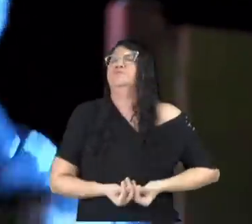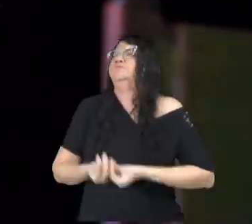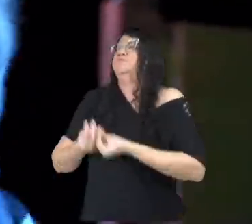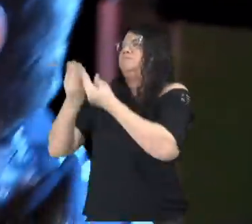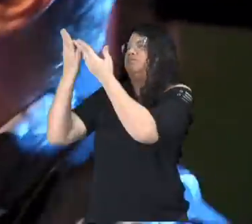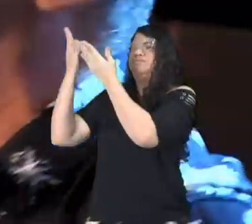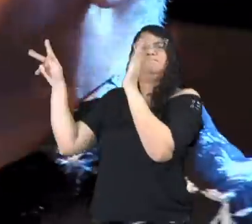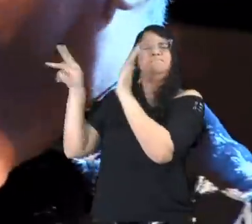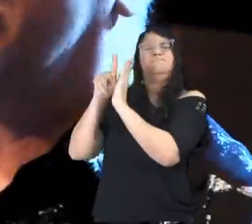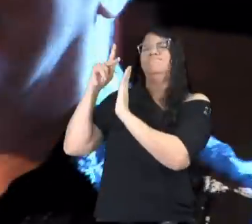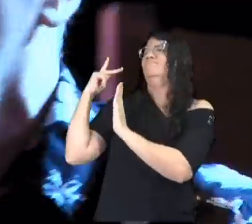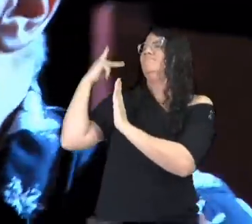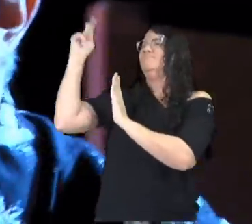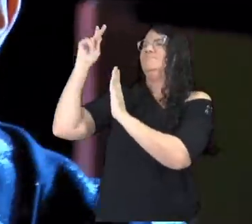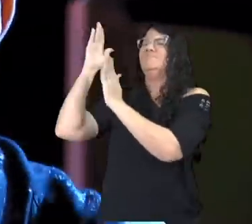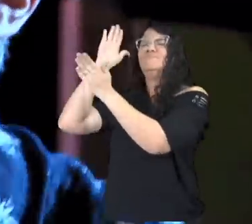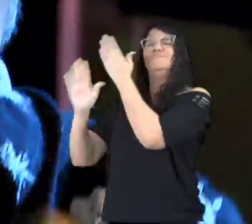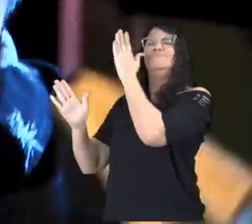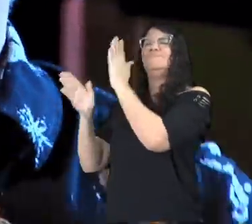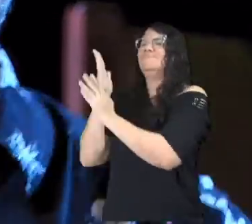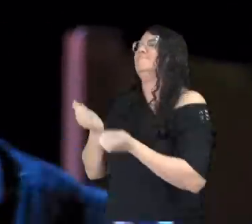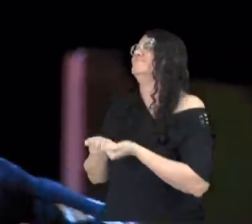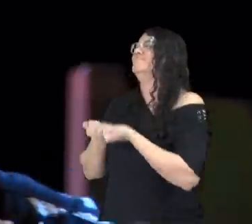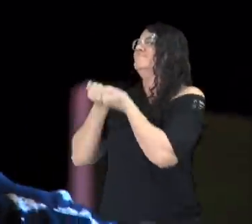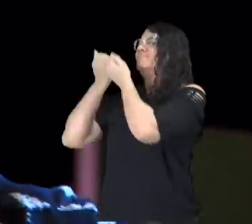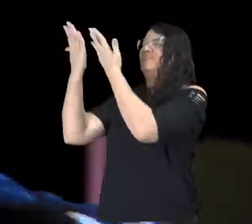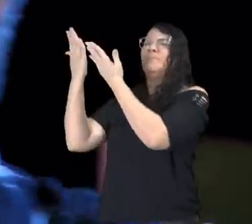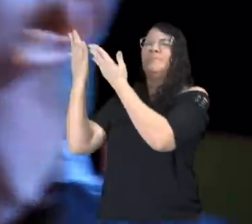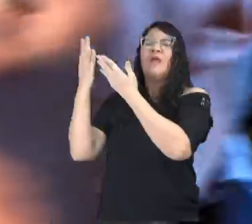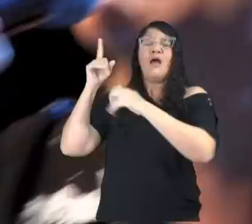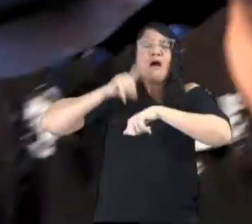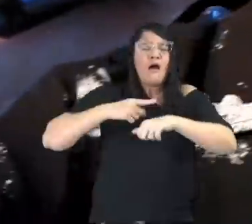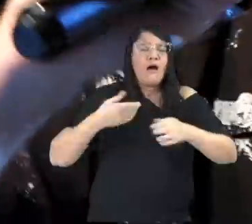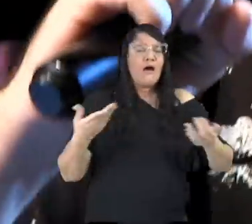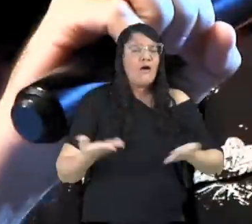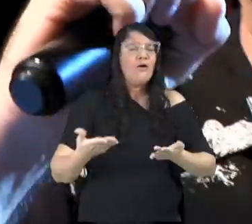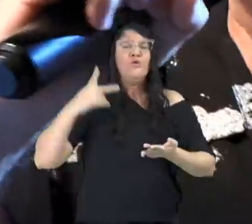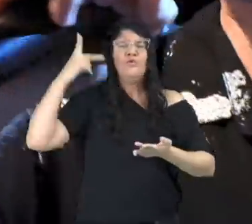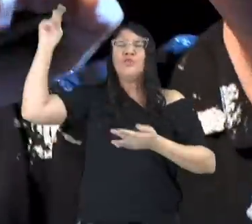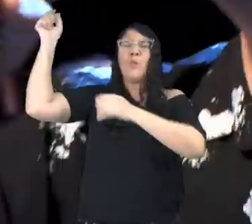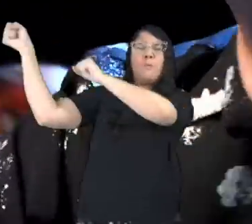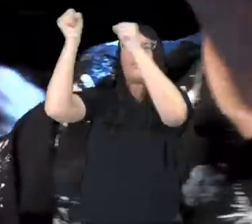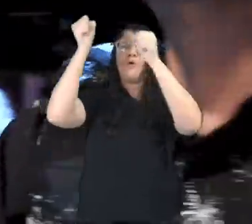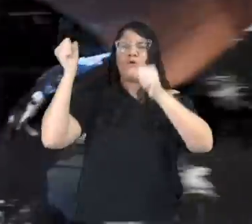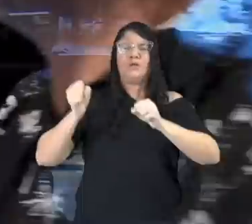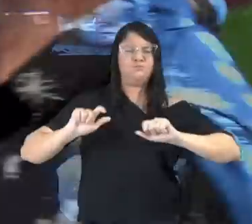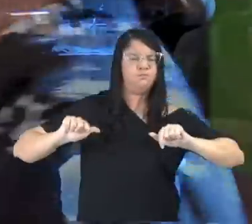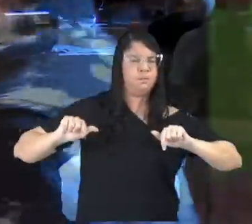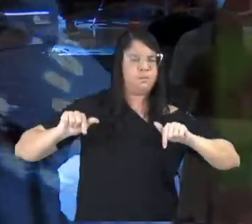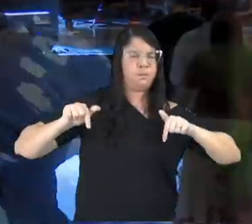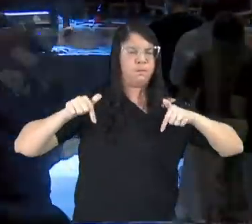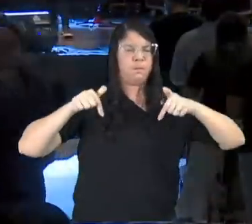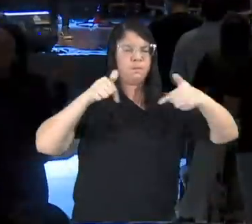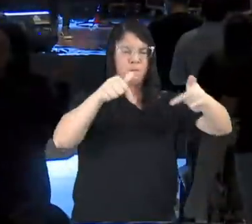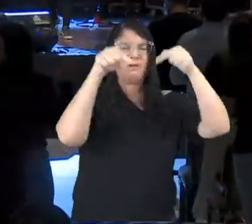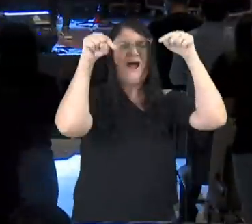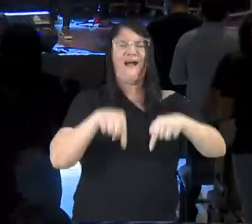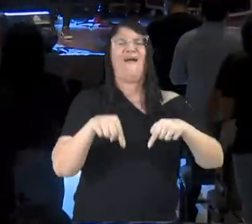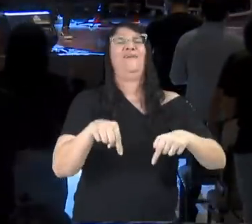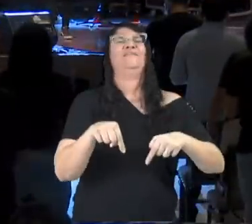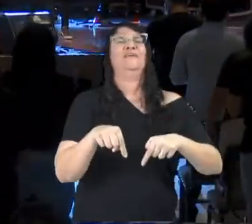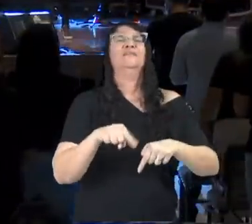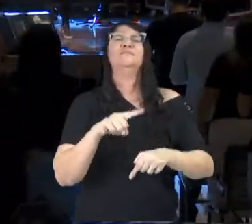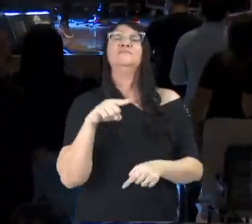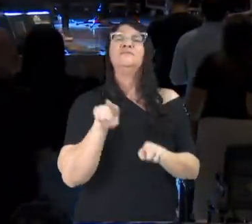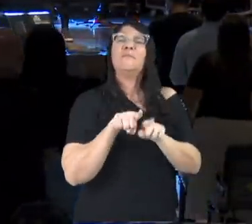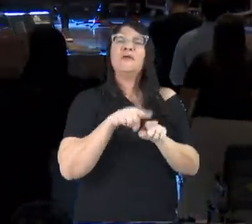em tuas mãos, Senhor. Que nessa hora, Pai, o teu poder se manifeste nesse lugar e nas vidas de quem